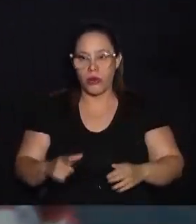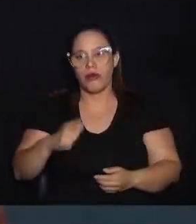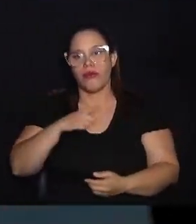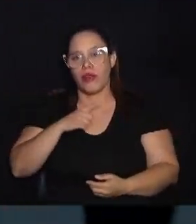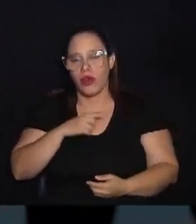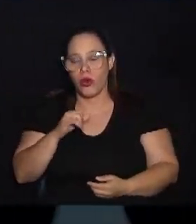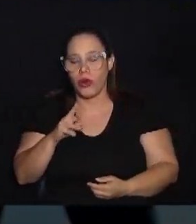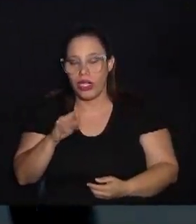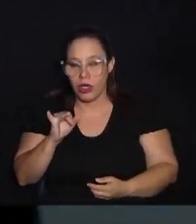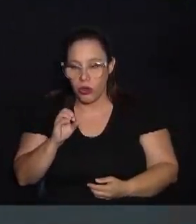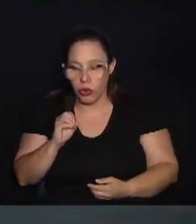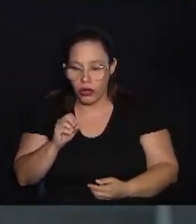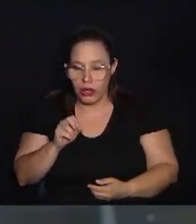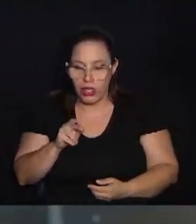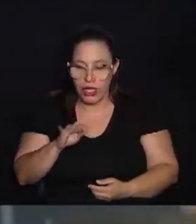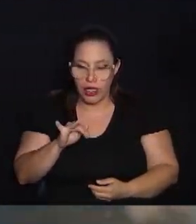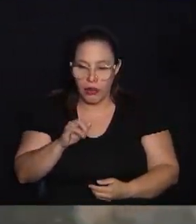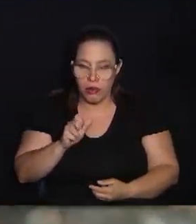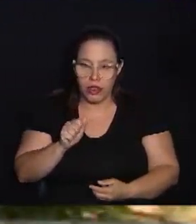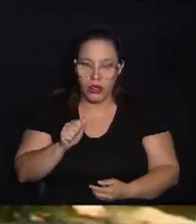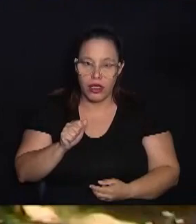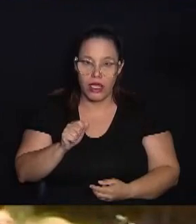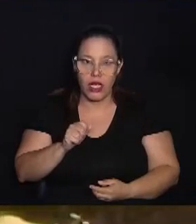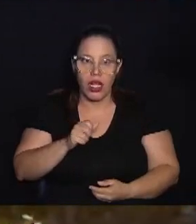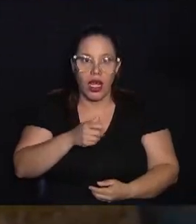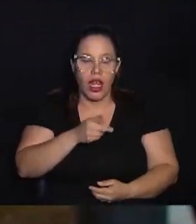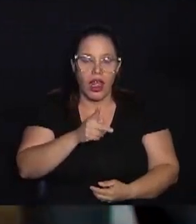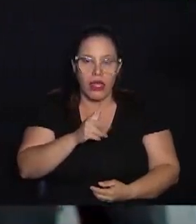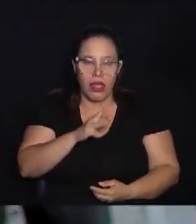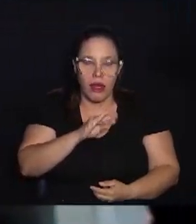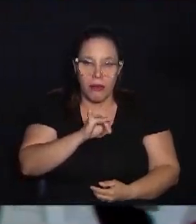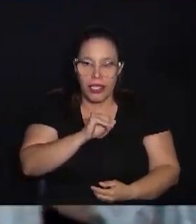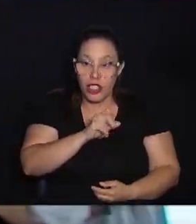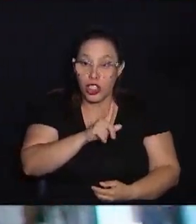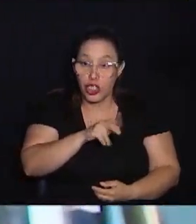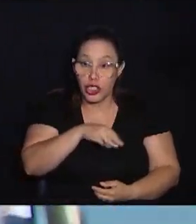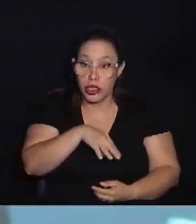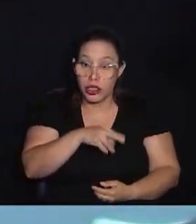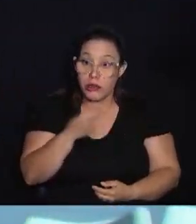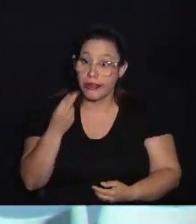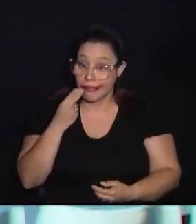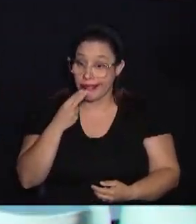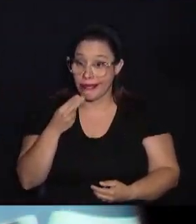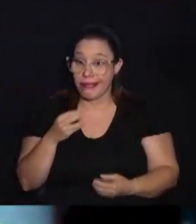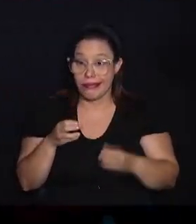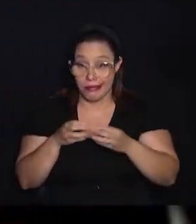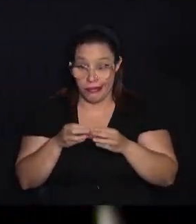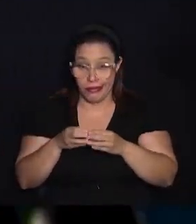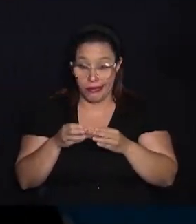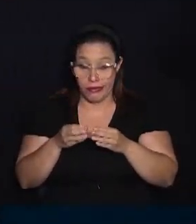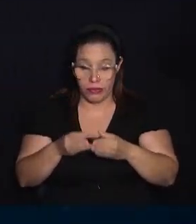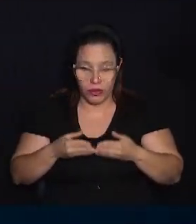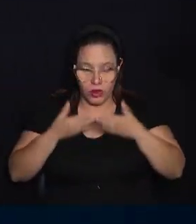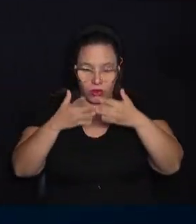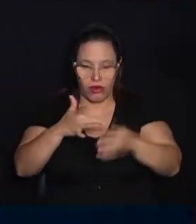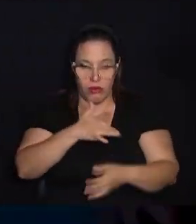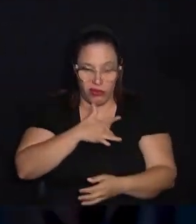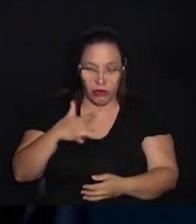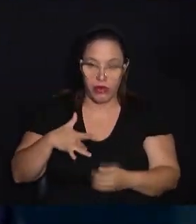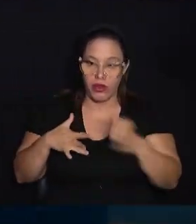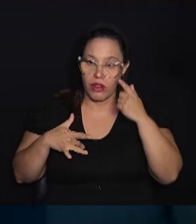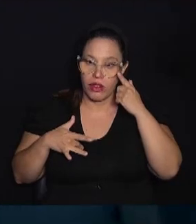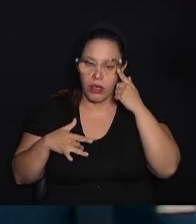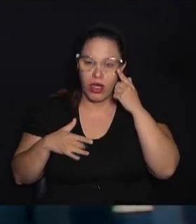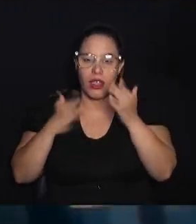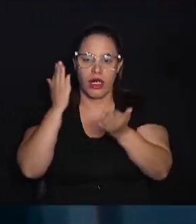auriculoterapia principalmente no grupo de tabagismo que nós temos né que é um outro grupo também de promoção de saúde para quem quer